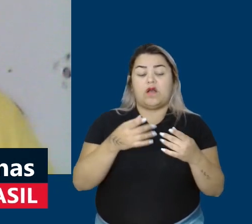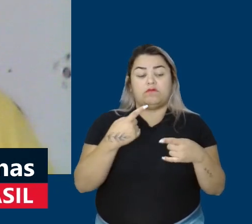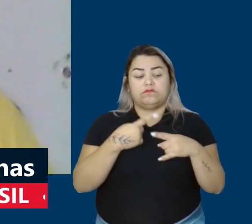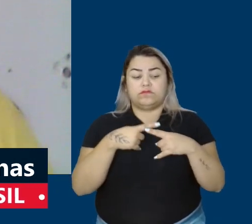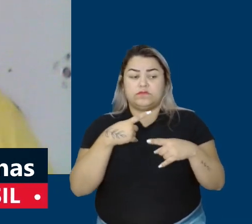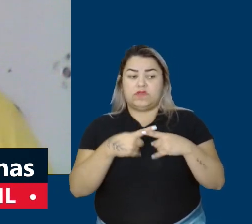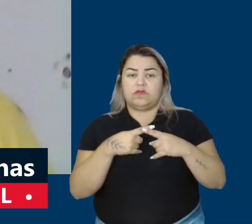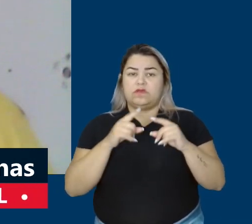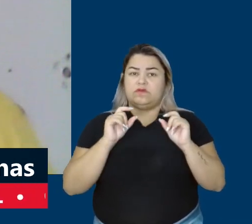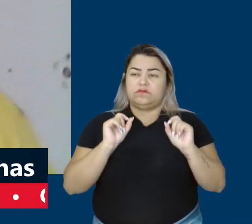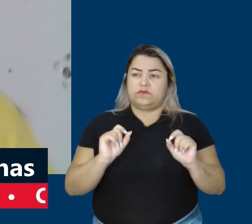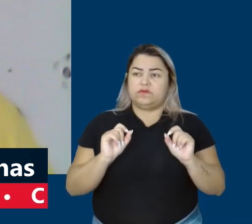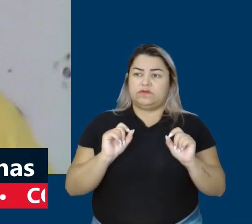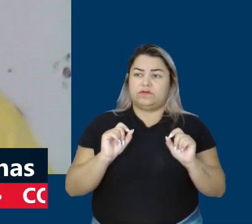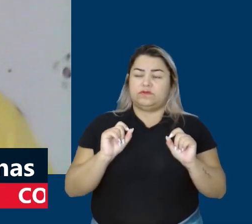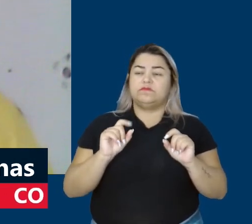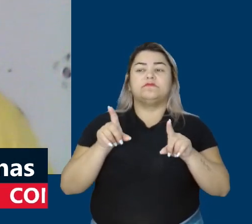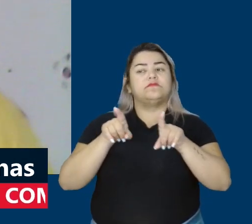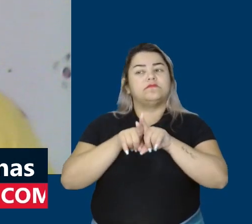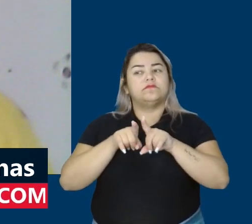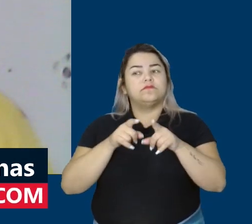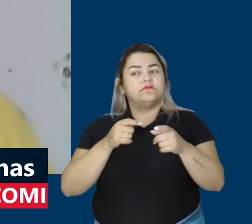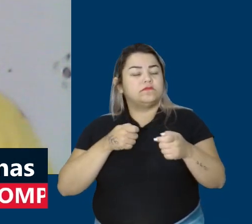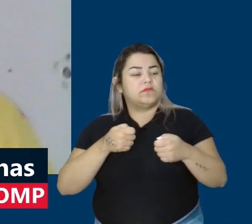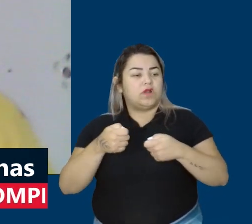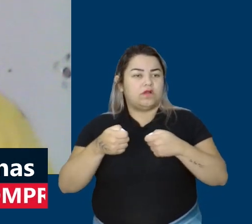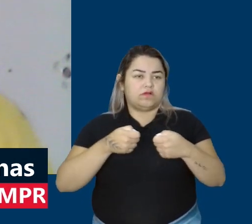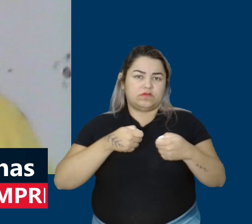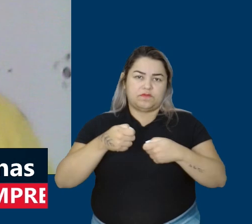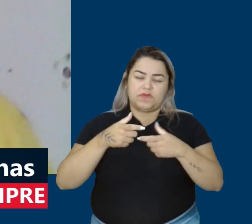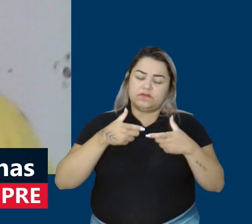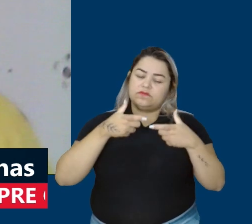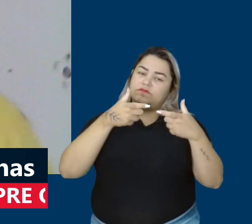Porque a partir disso você tem o controle desse